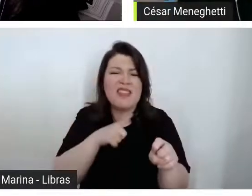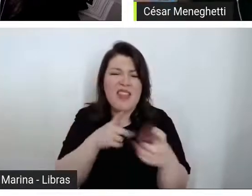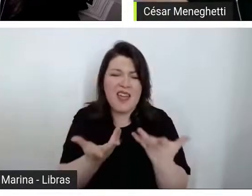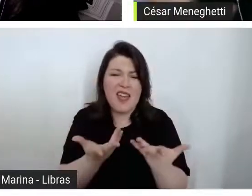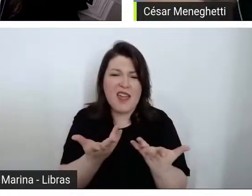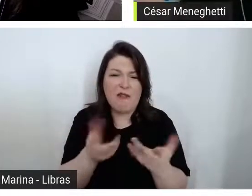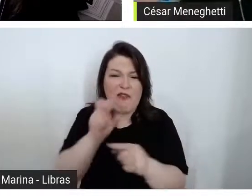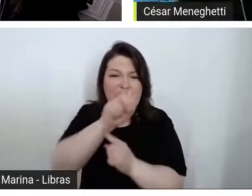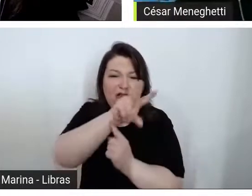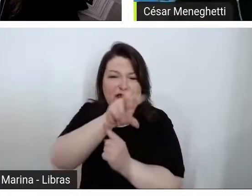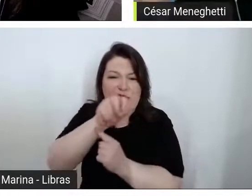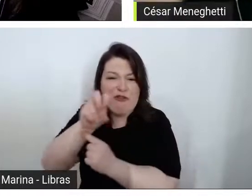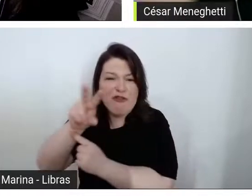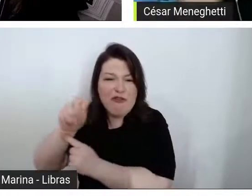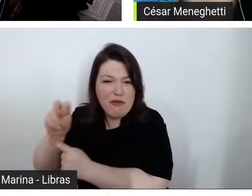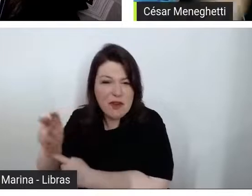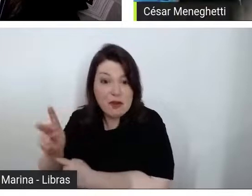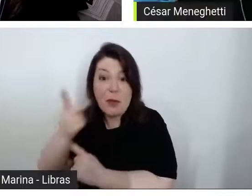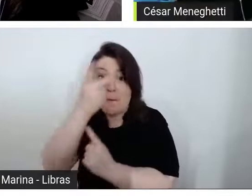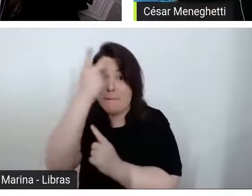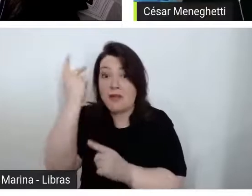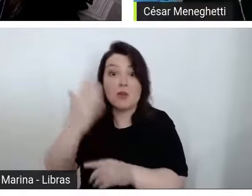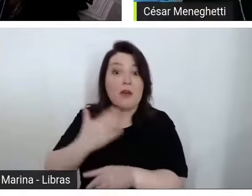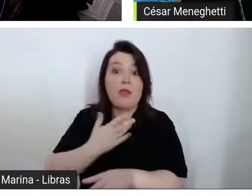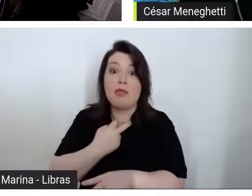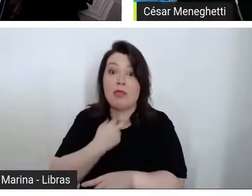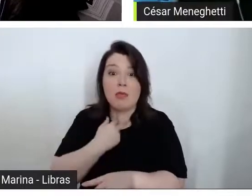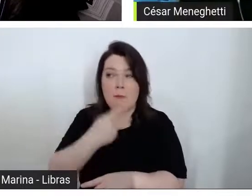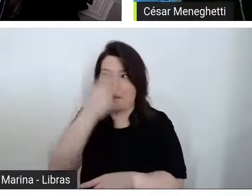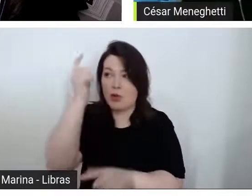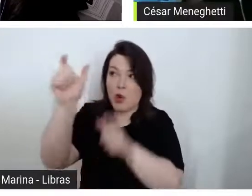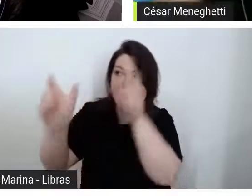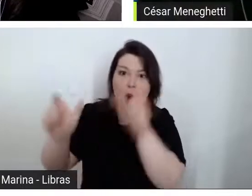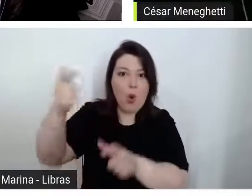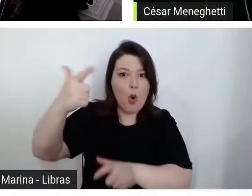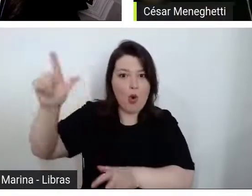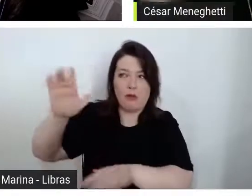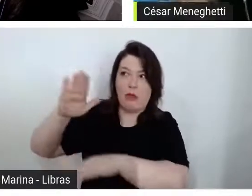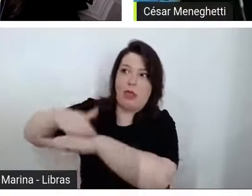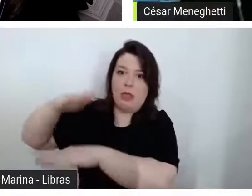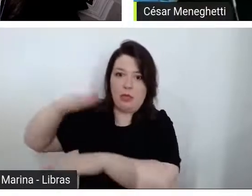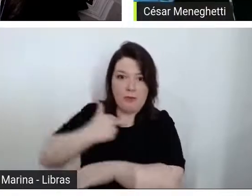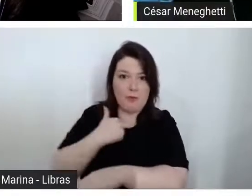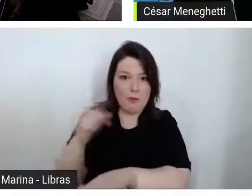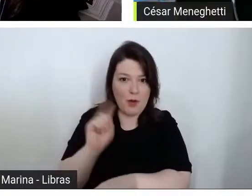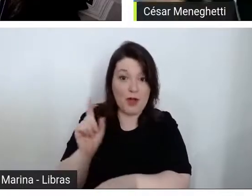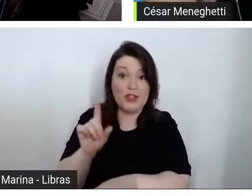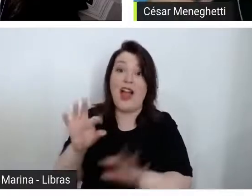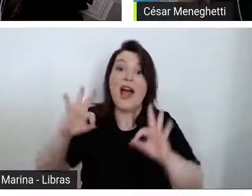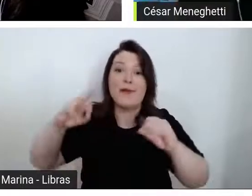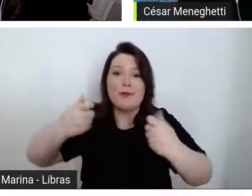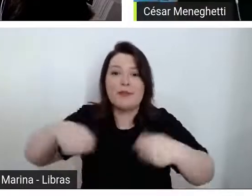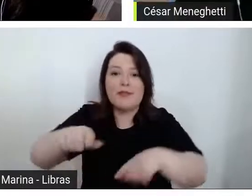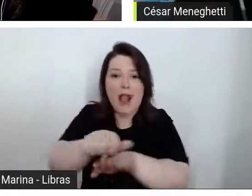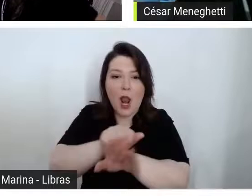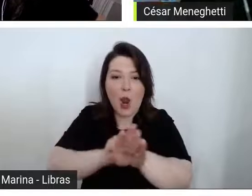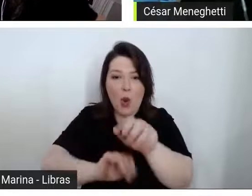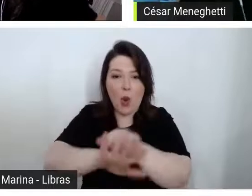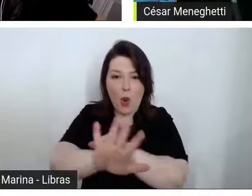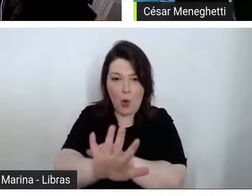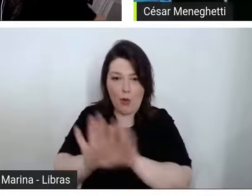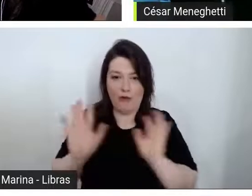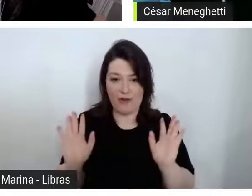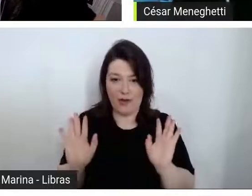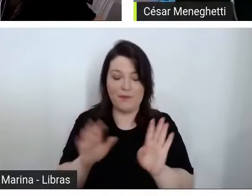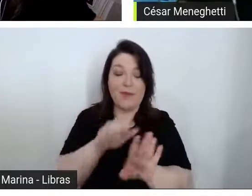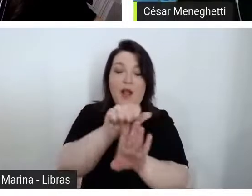e as pessoas eram divididas em castas, se tinha Green Pass, se não tinha, luva